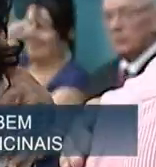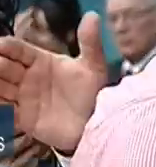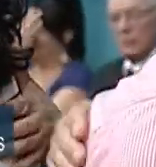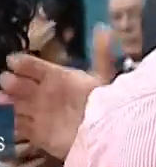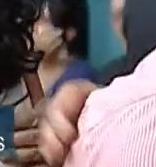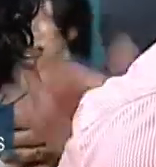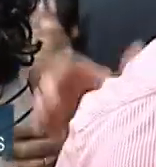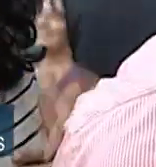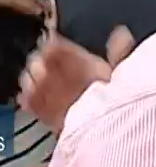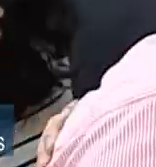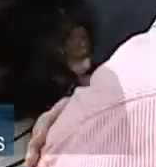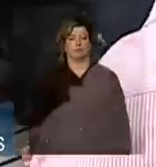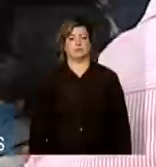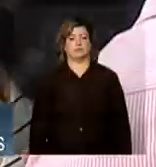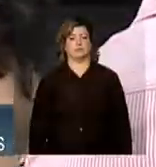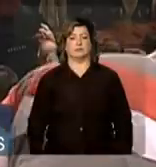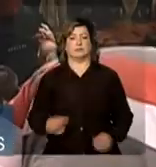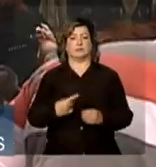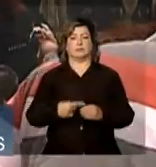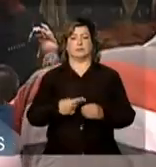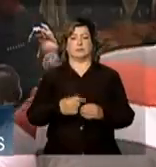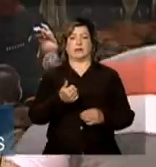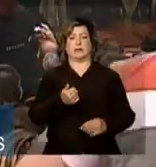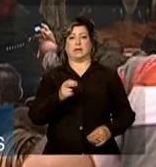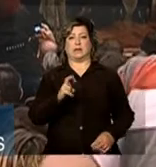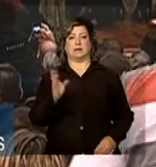Nilva Lopes Maldana.